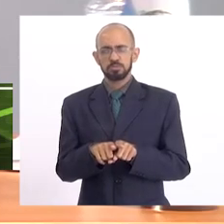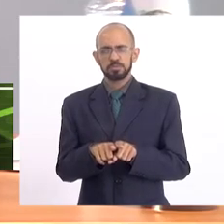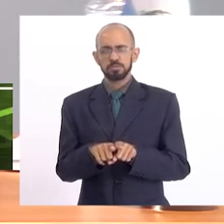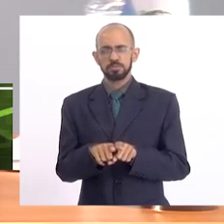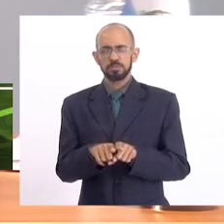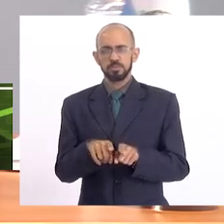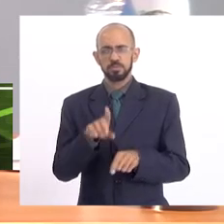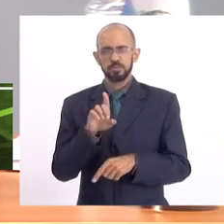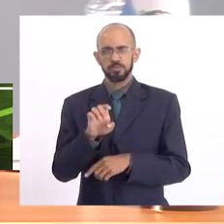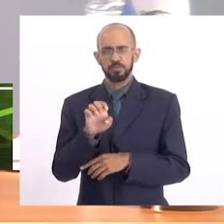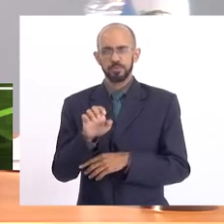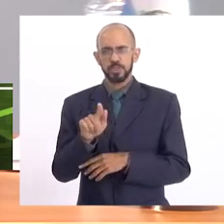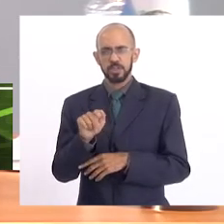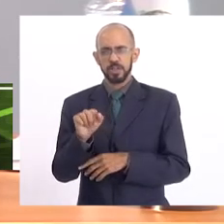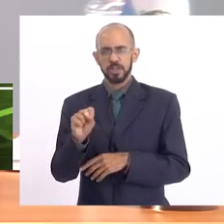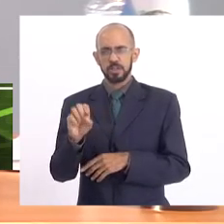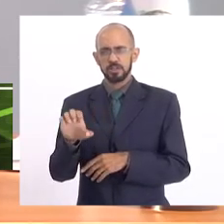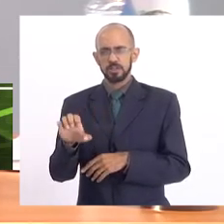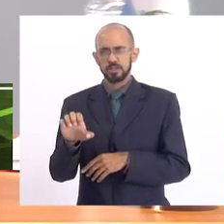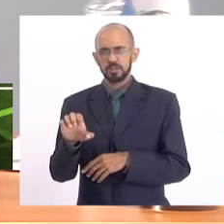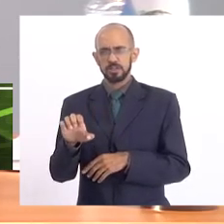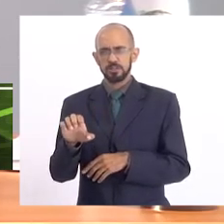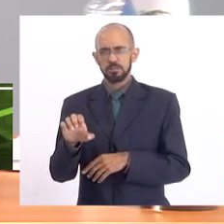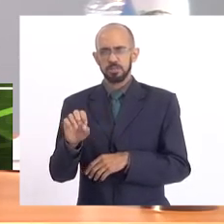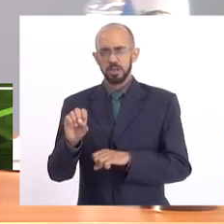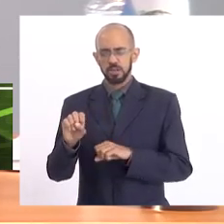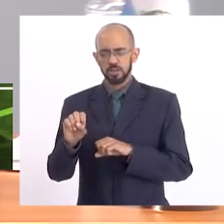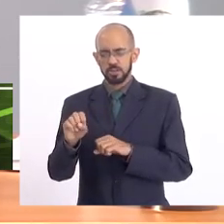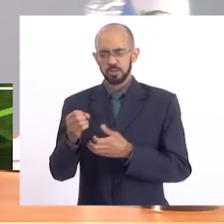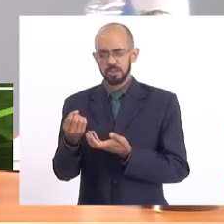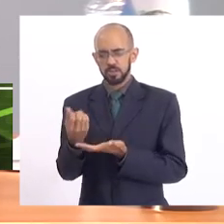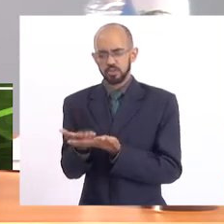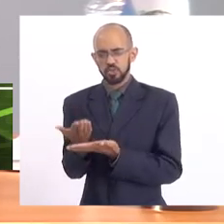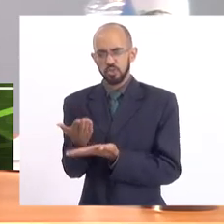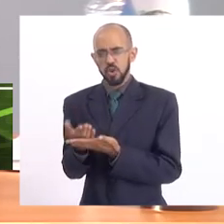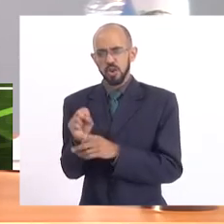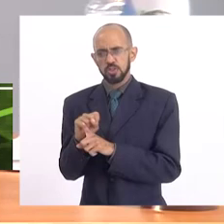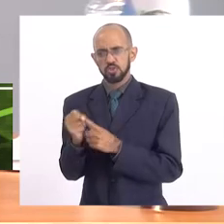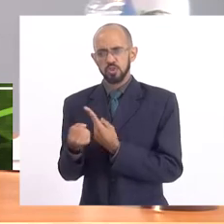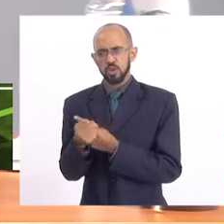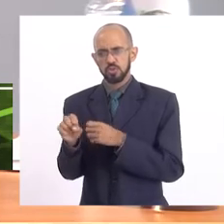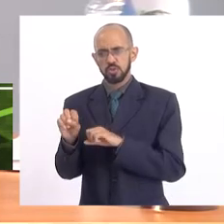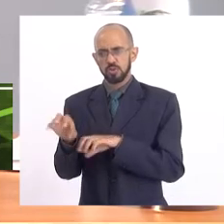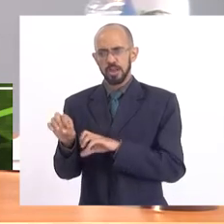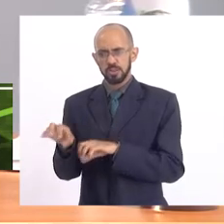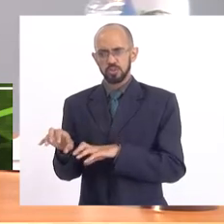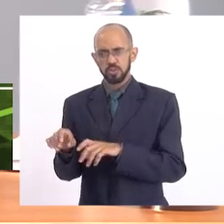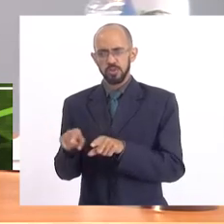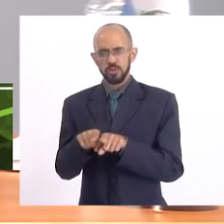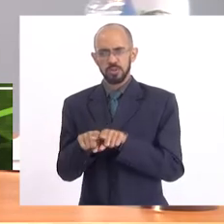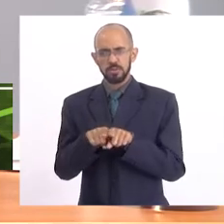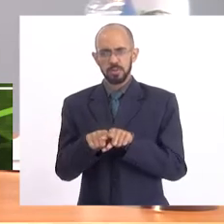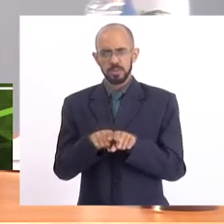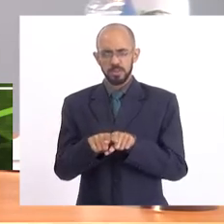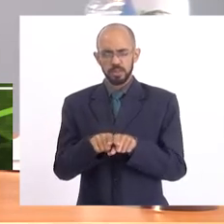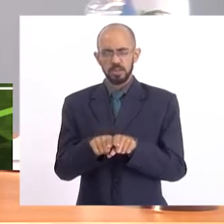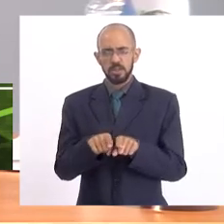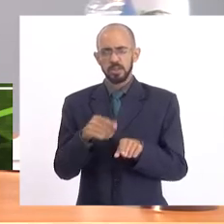pelo Degase, pela nossa escola socioeducativa, dentro dessa parceria, né?